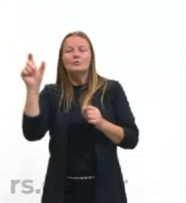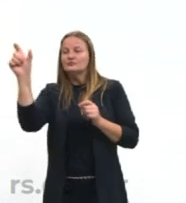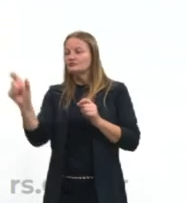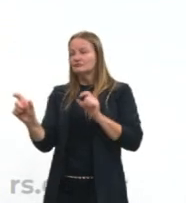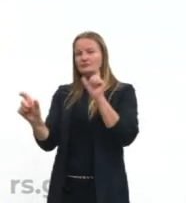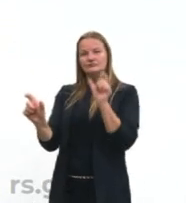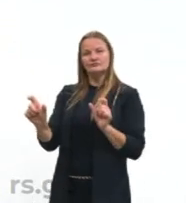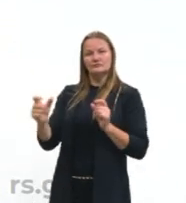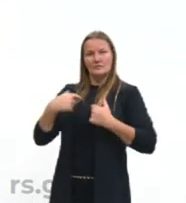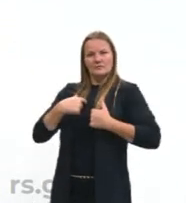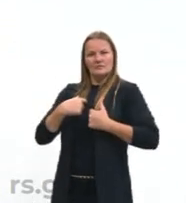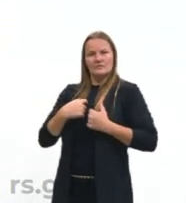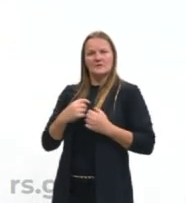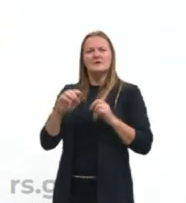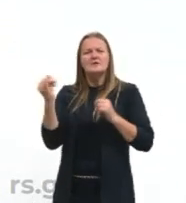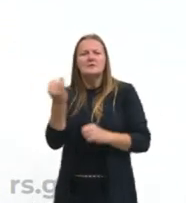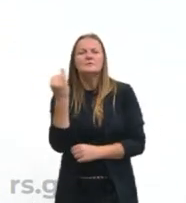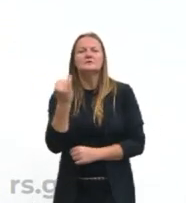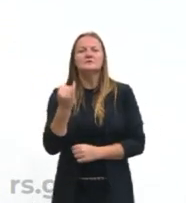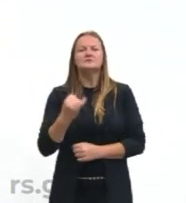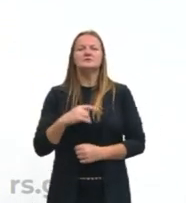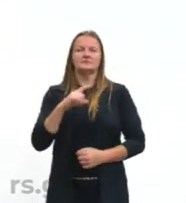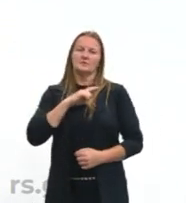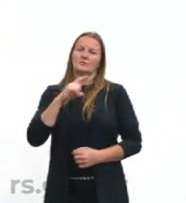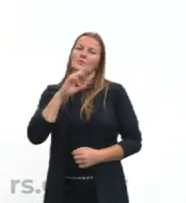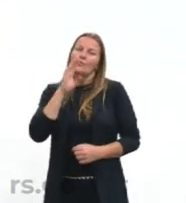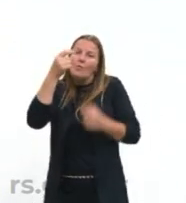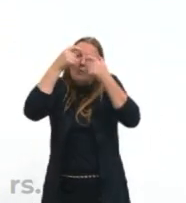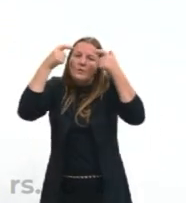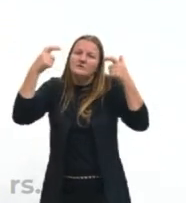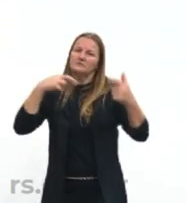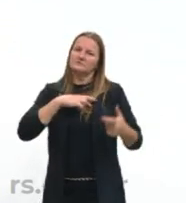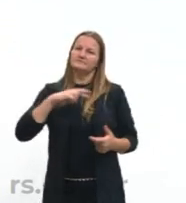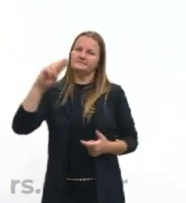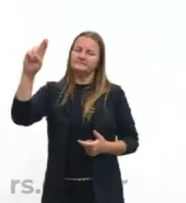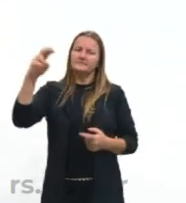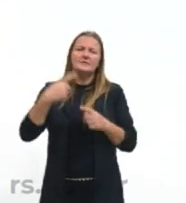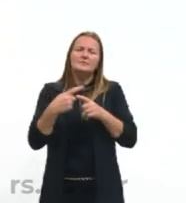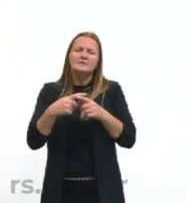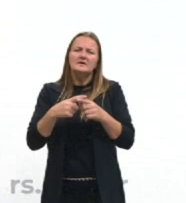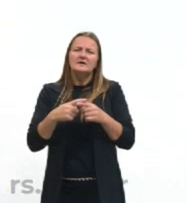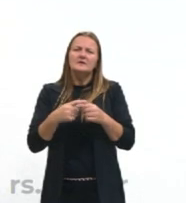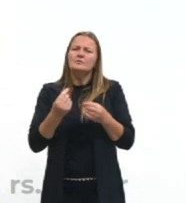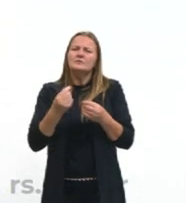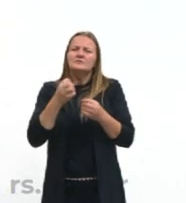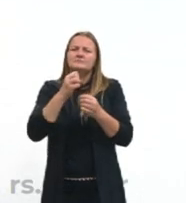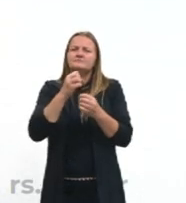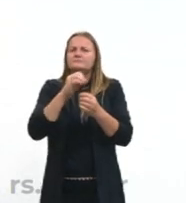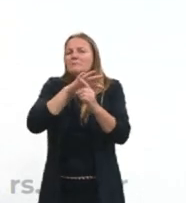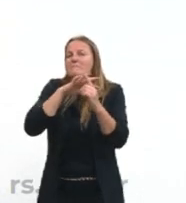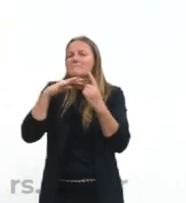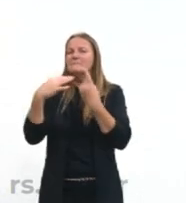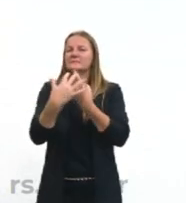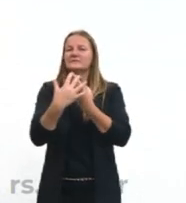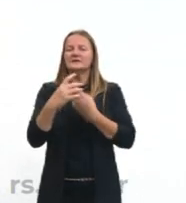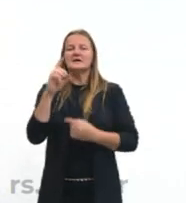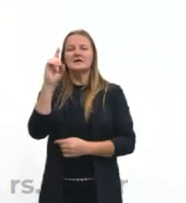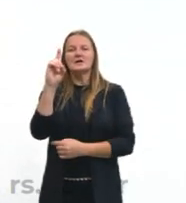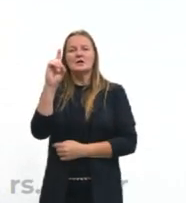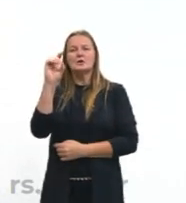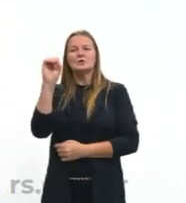outro uma outra forma importante é o conhecimento religioso ele se fazia muito explicações